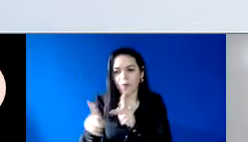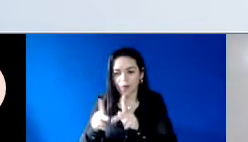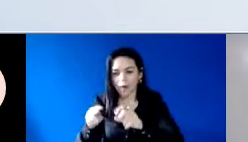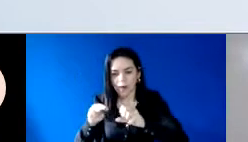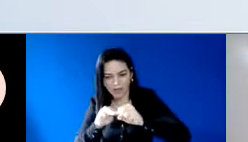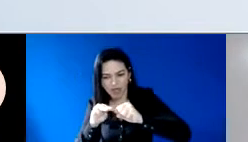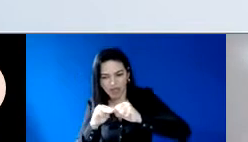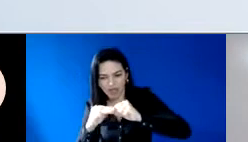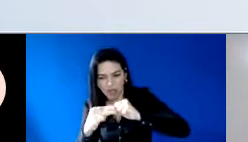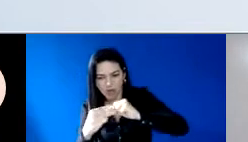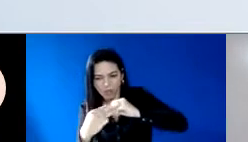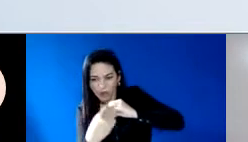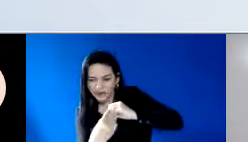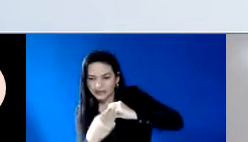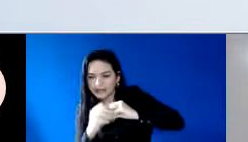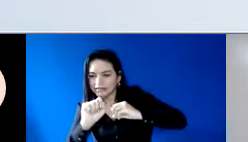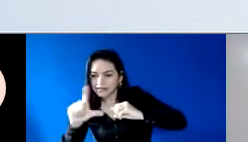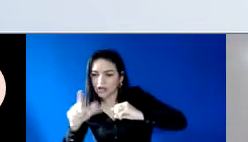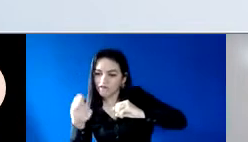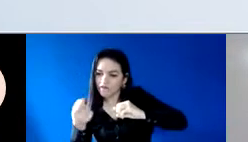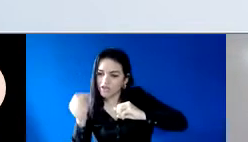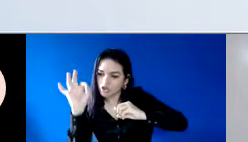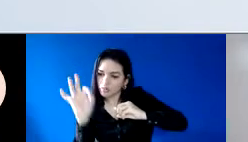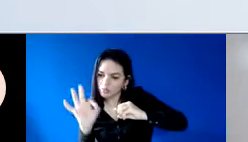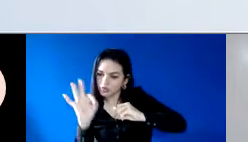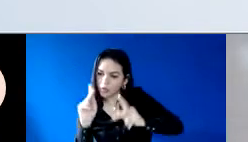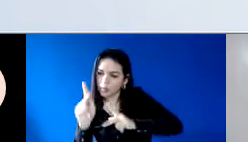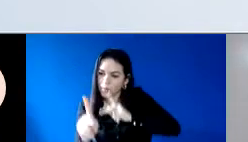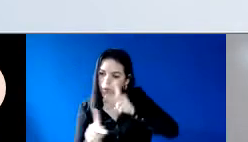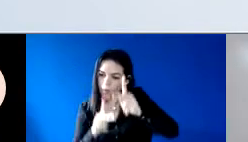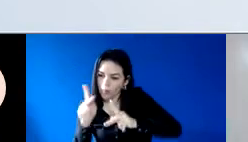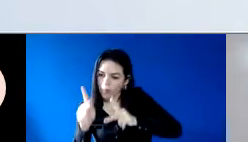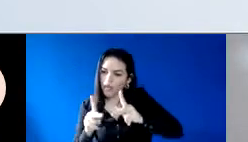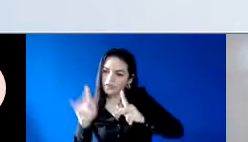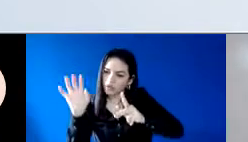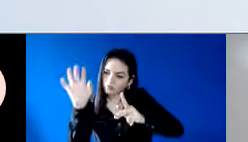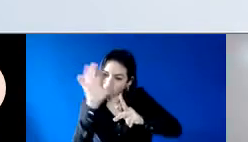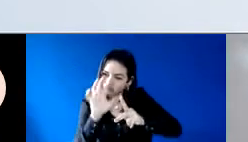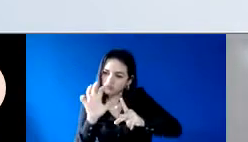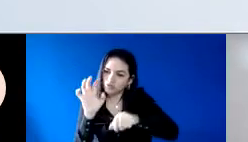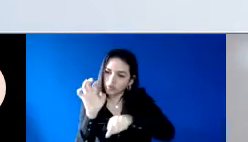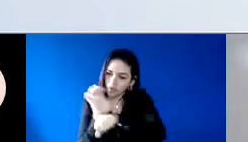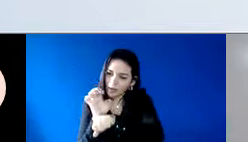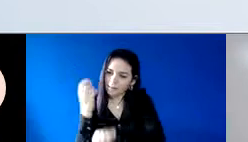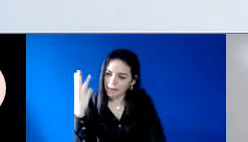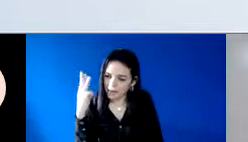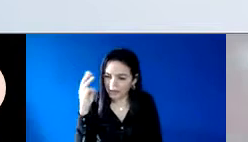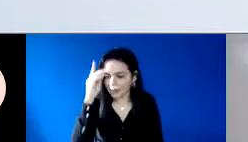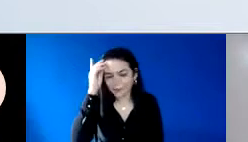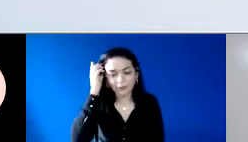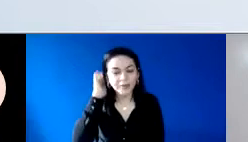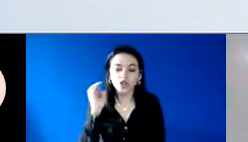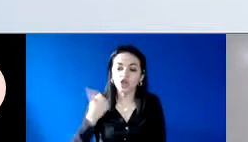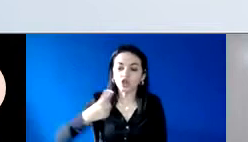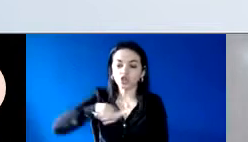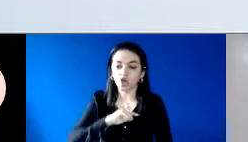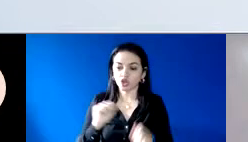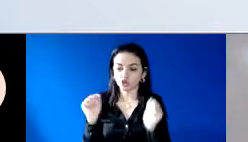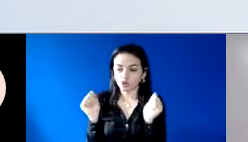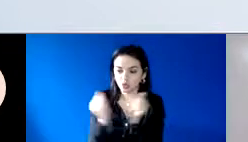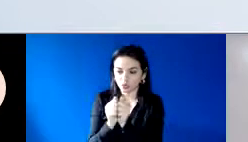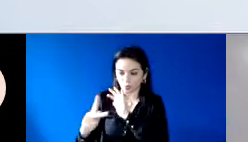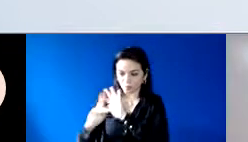aproximadamente 20% da população do estado. Aqui nós, junto com a Secretaria Municipal de Saúde da própria capital,